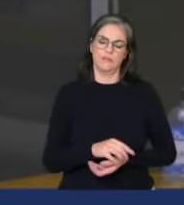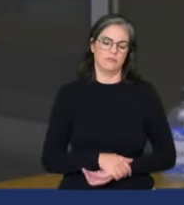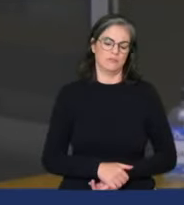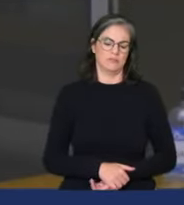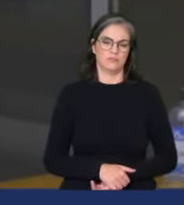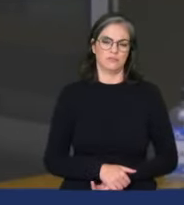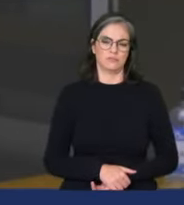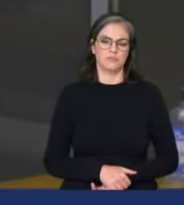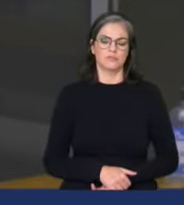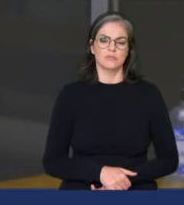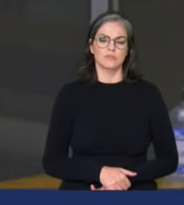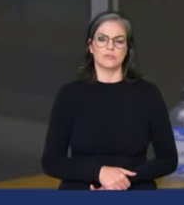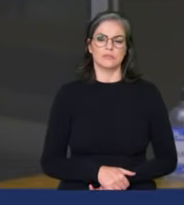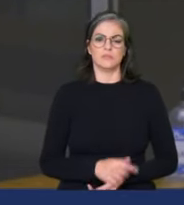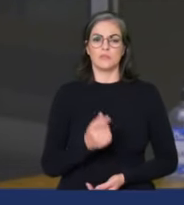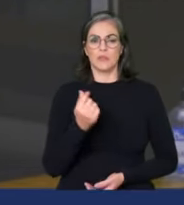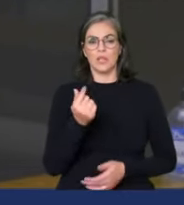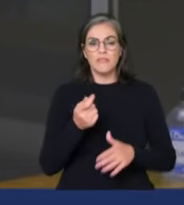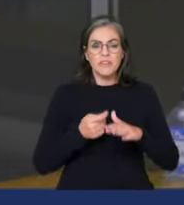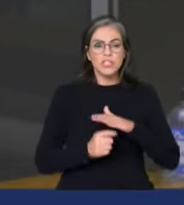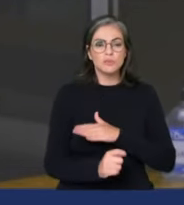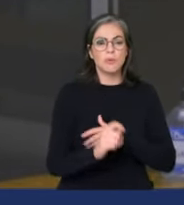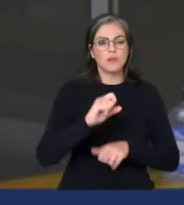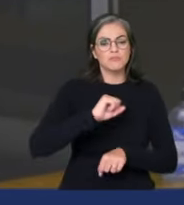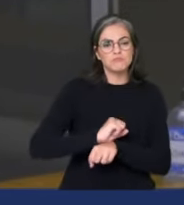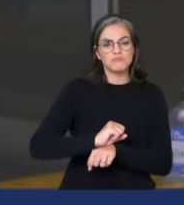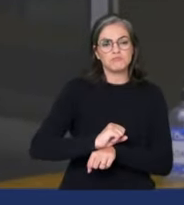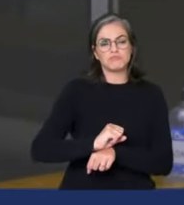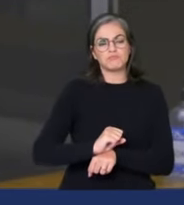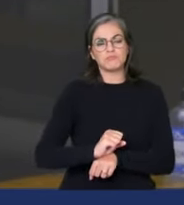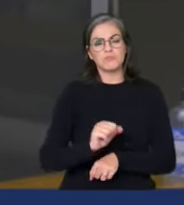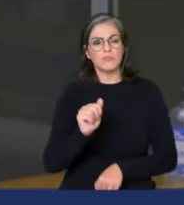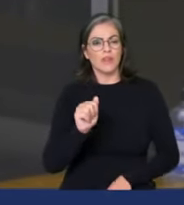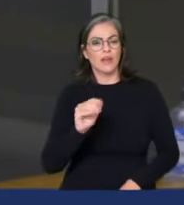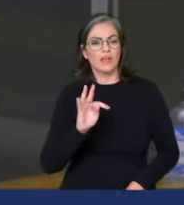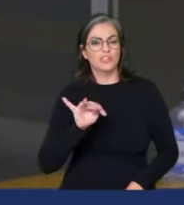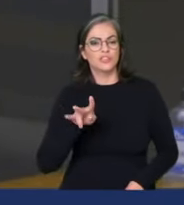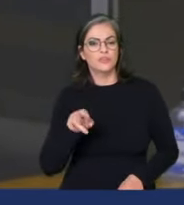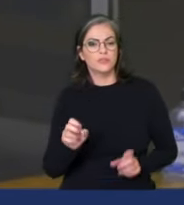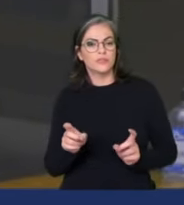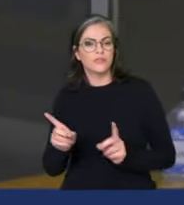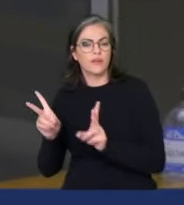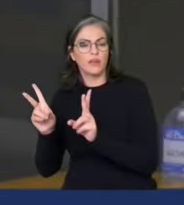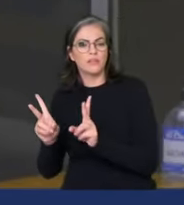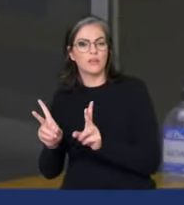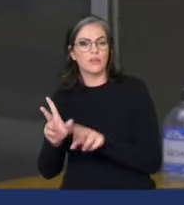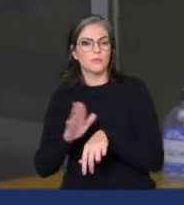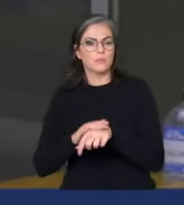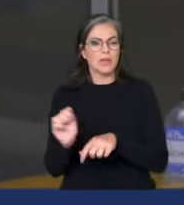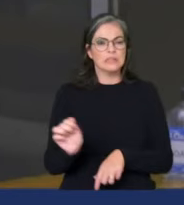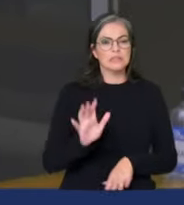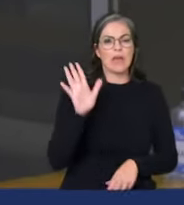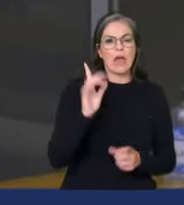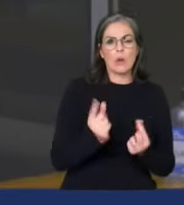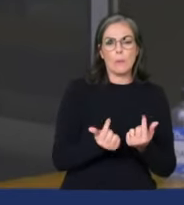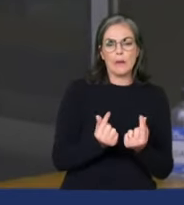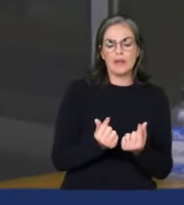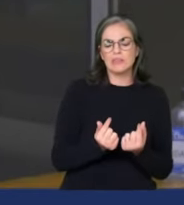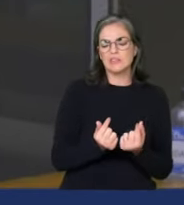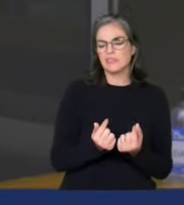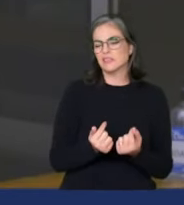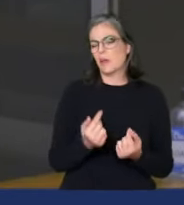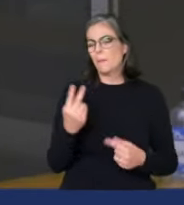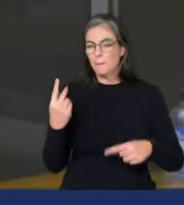venda de ativos e aumento exagerado de preço, com uma política de